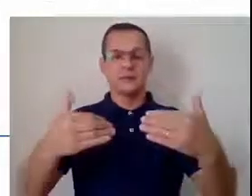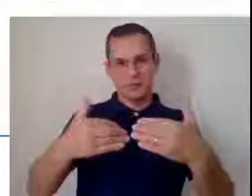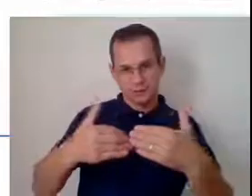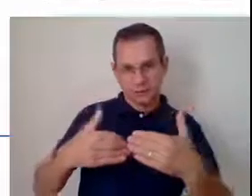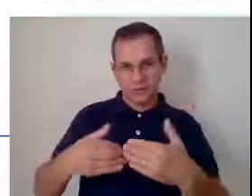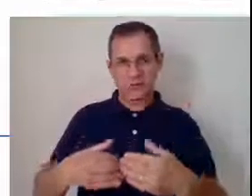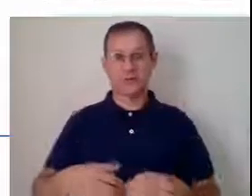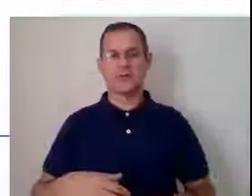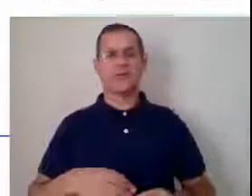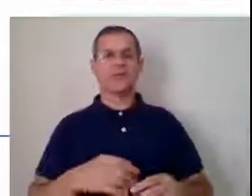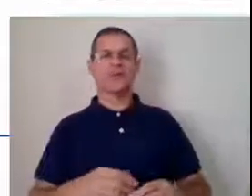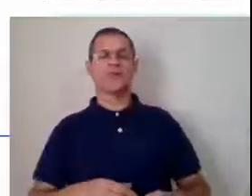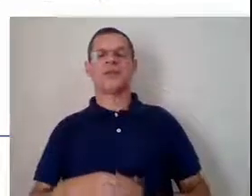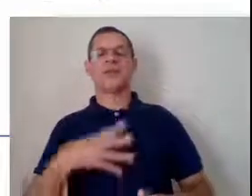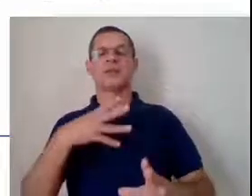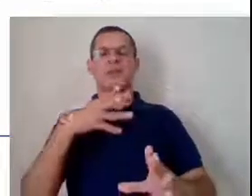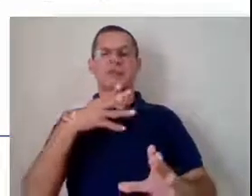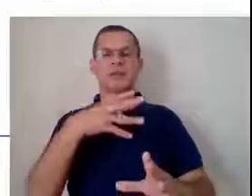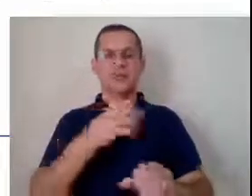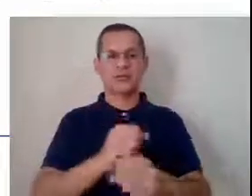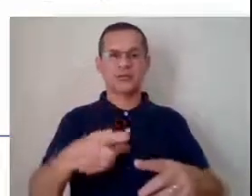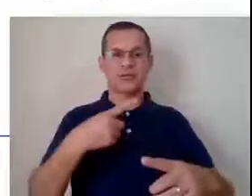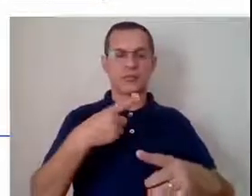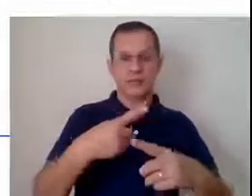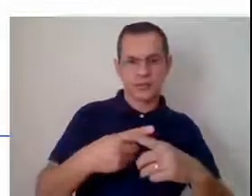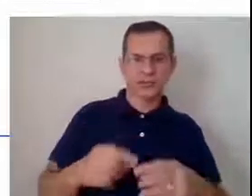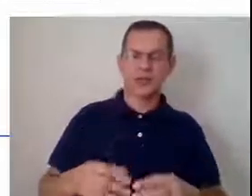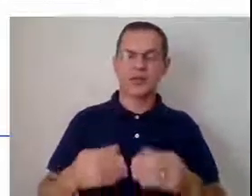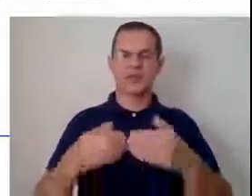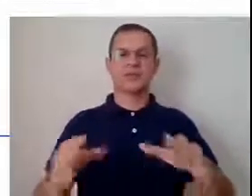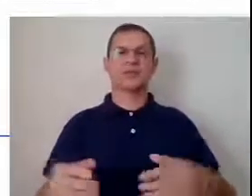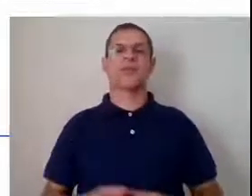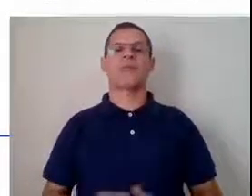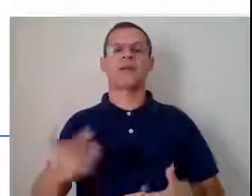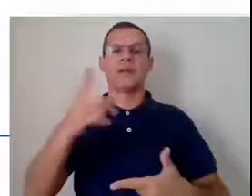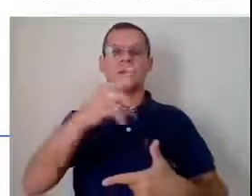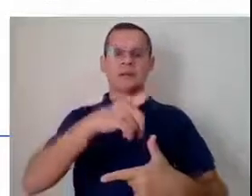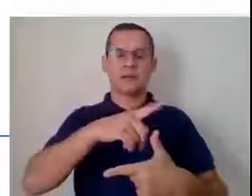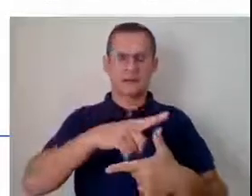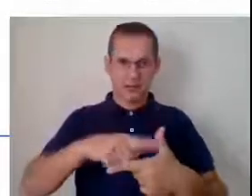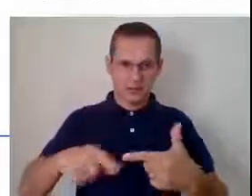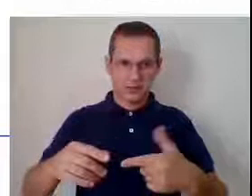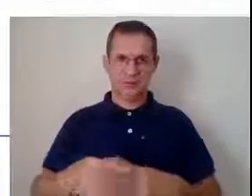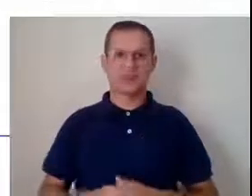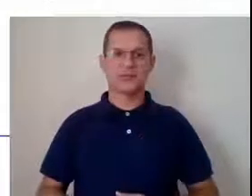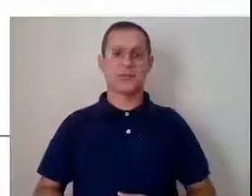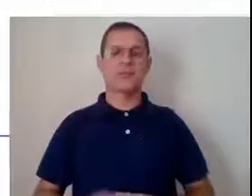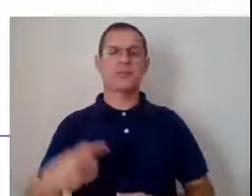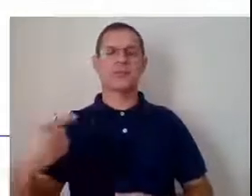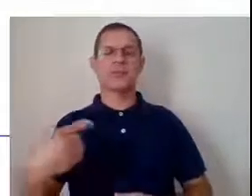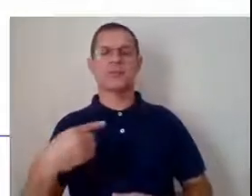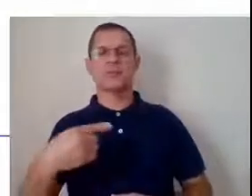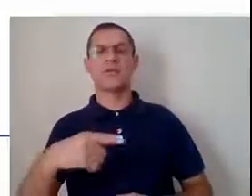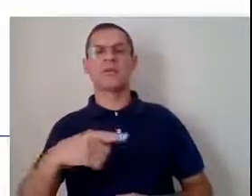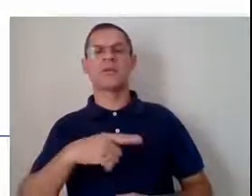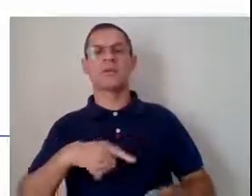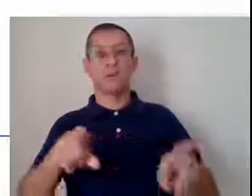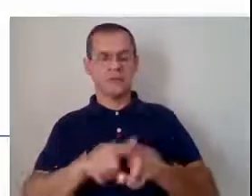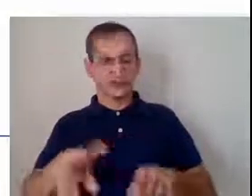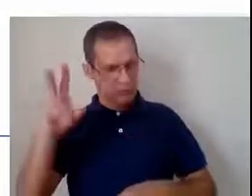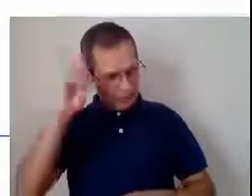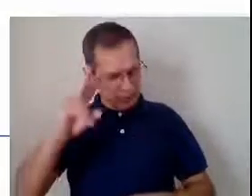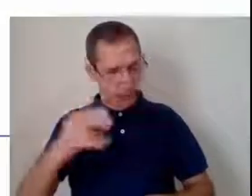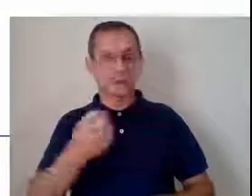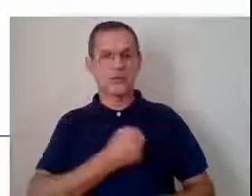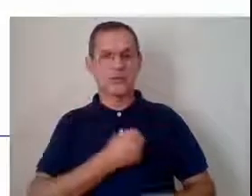são adição e multiplicação, e as não fechadas são divisão e subtração. Nós também, recordando os